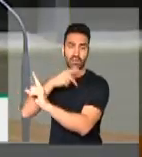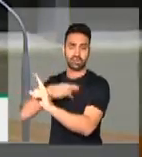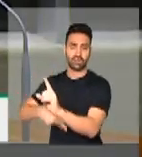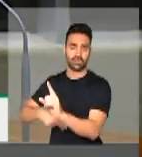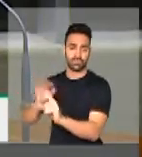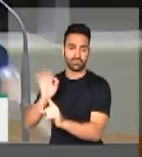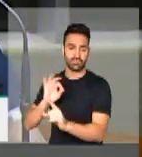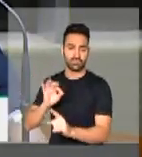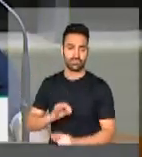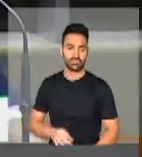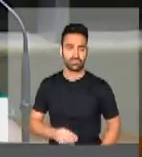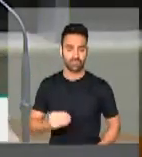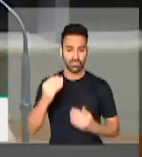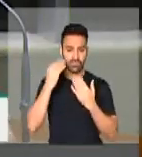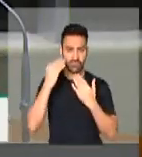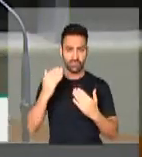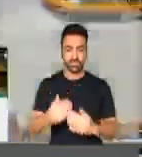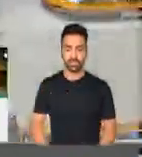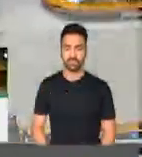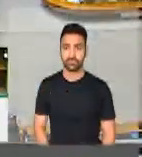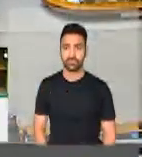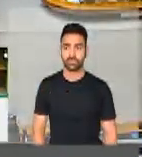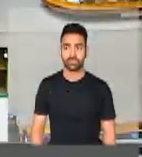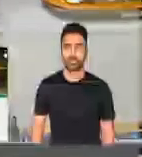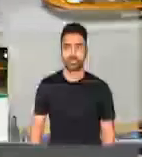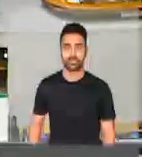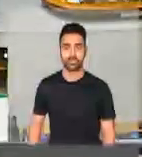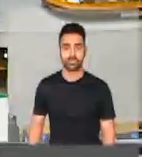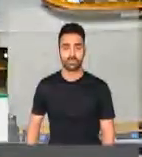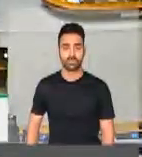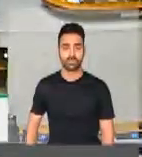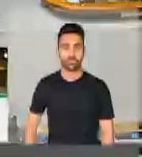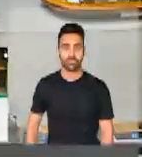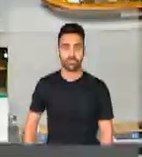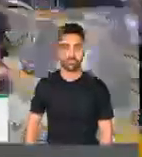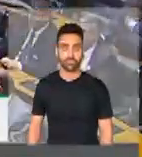penúltimo